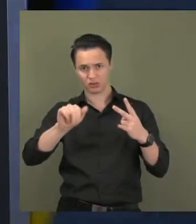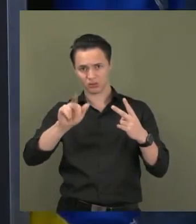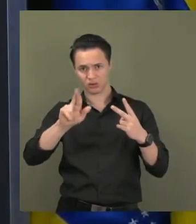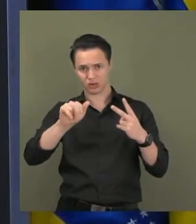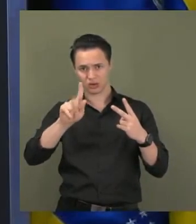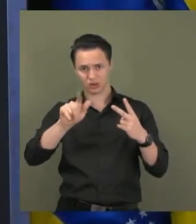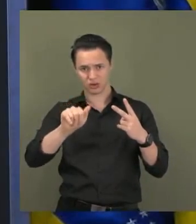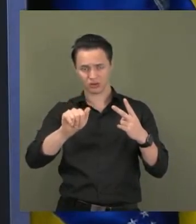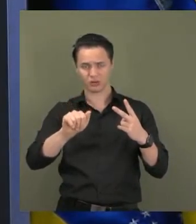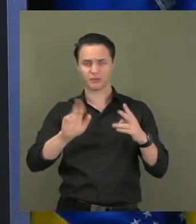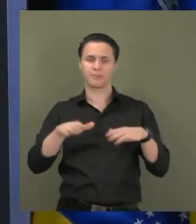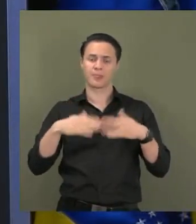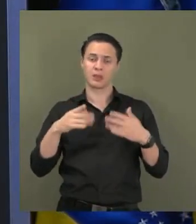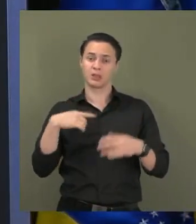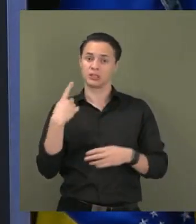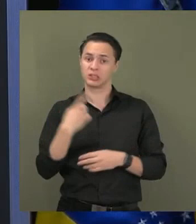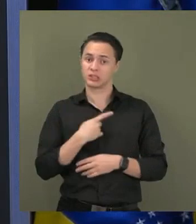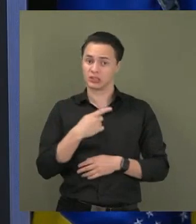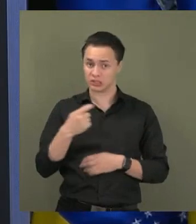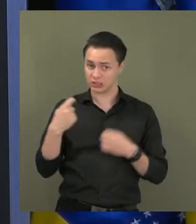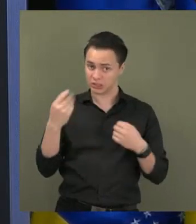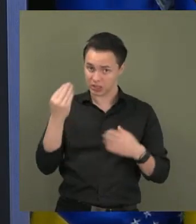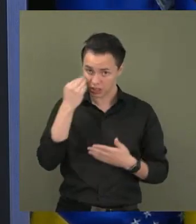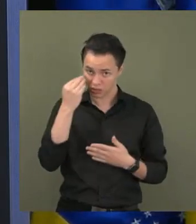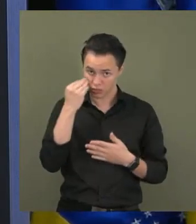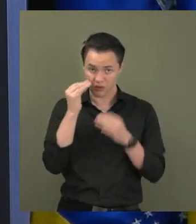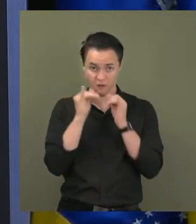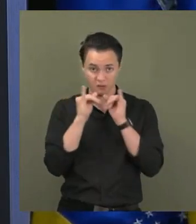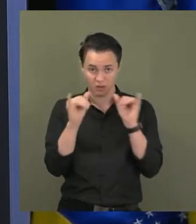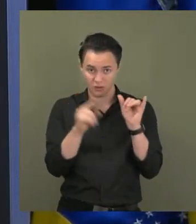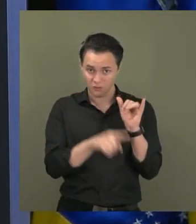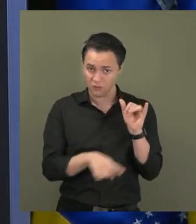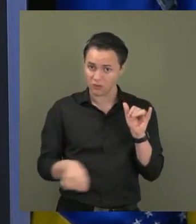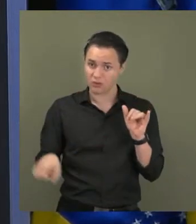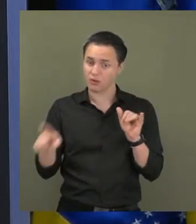nós procuramos avisar, alertar os brasileiros sobre isso.